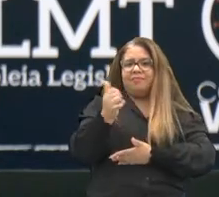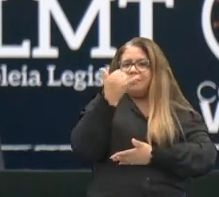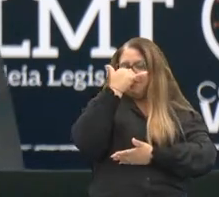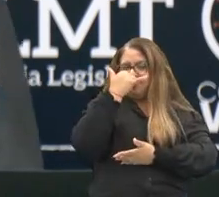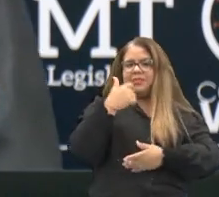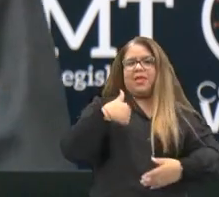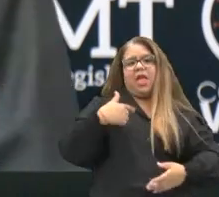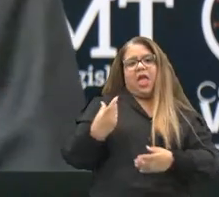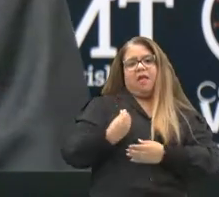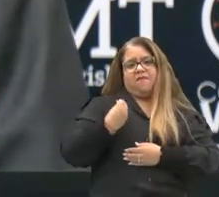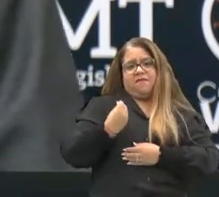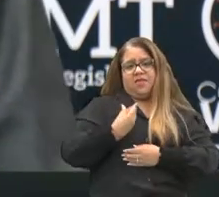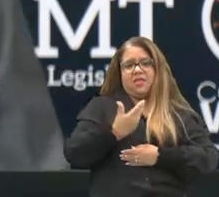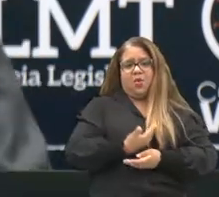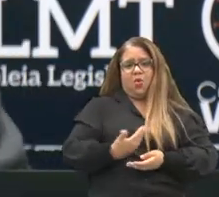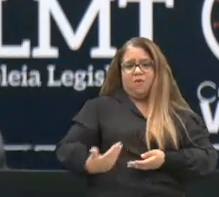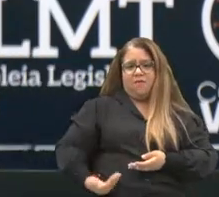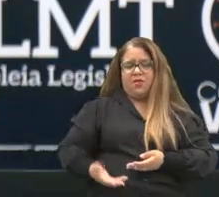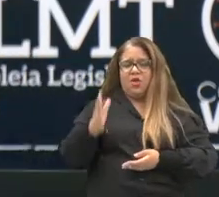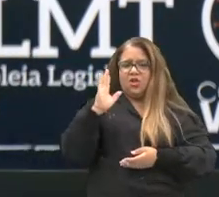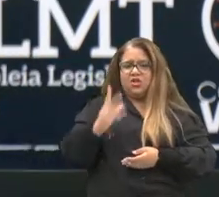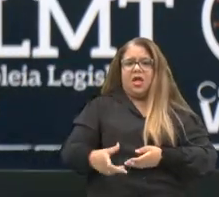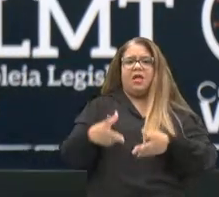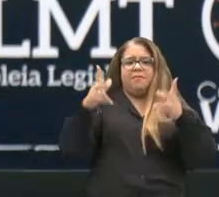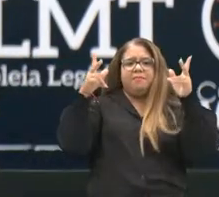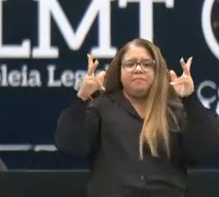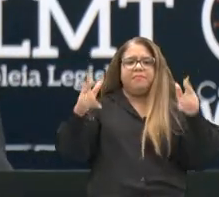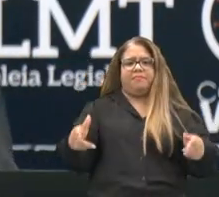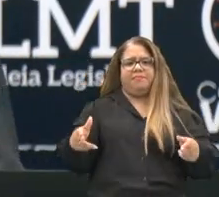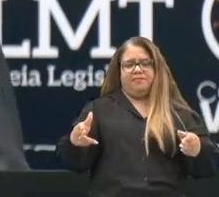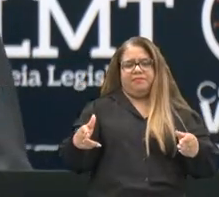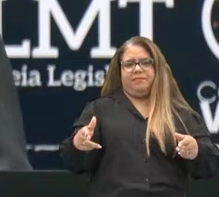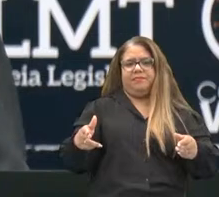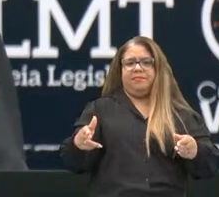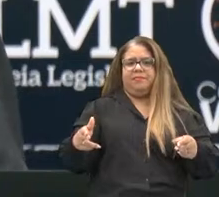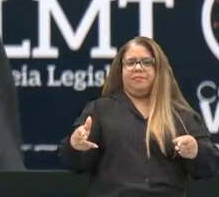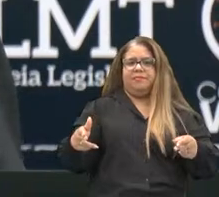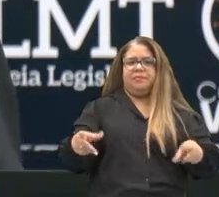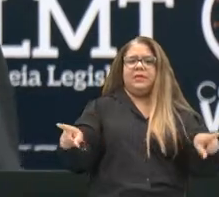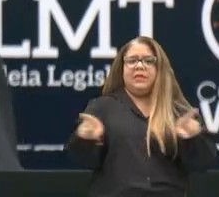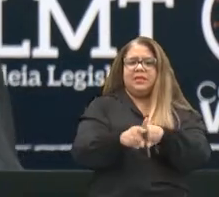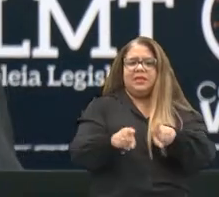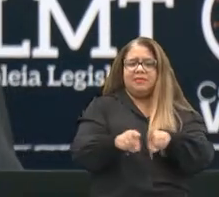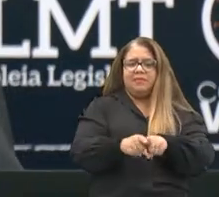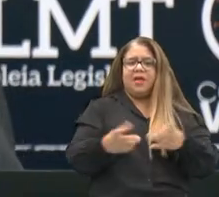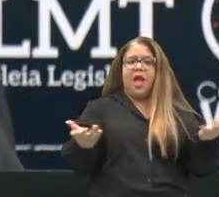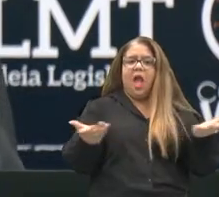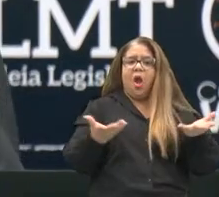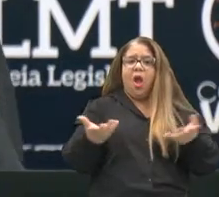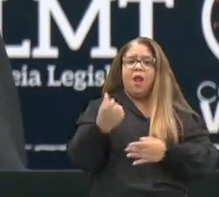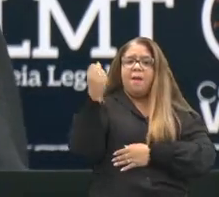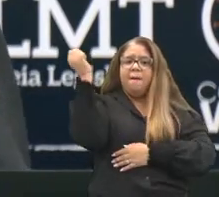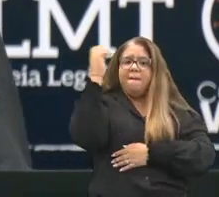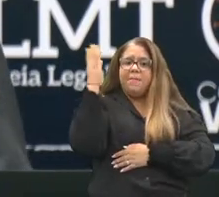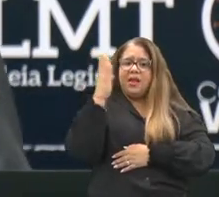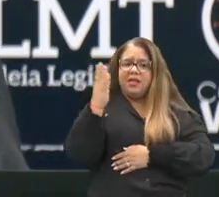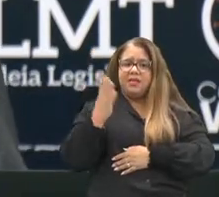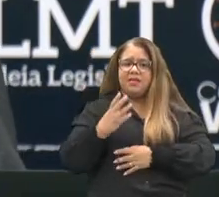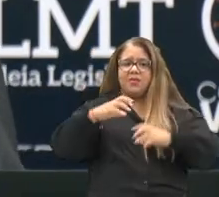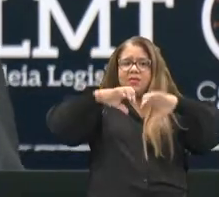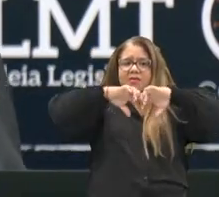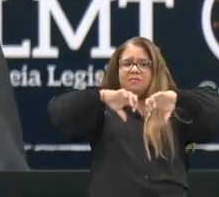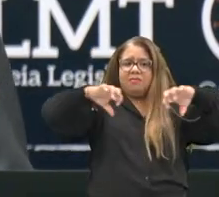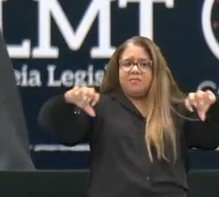pública, já vivenciei momentos desta natureza. E, mais recentemente, o Brasil dividido por